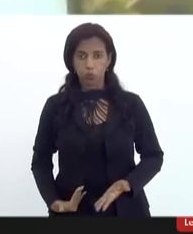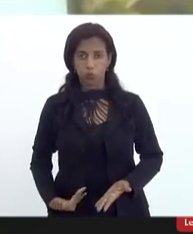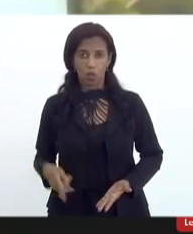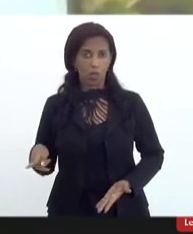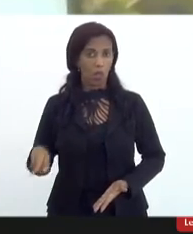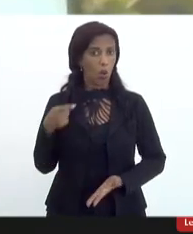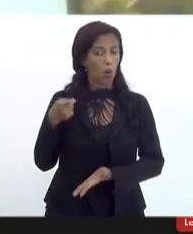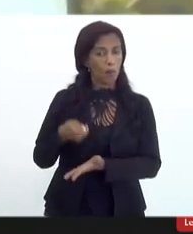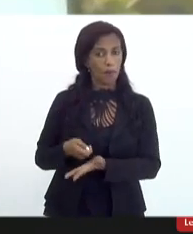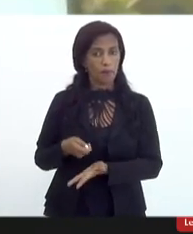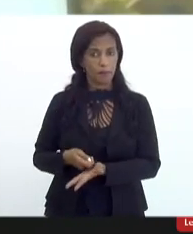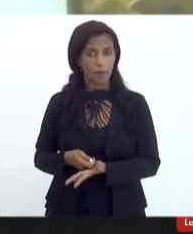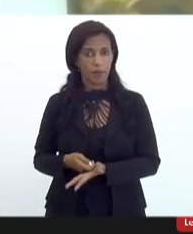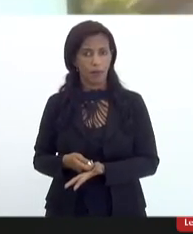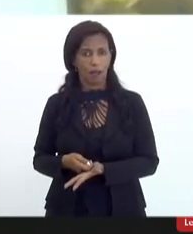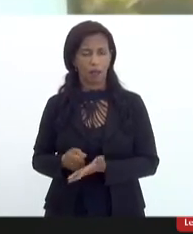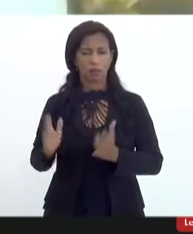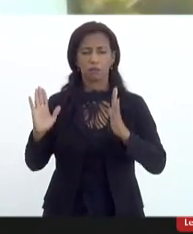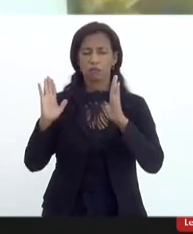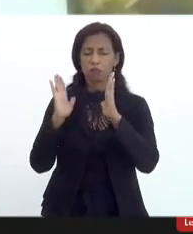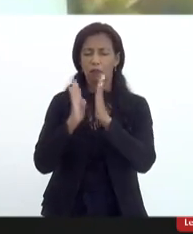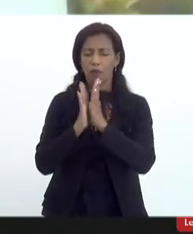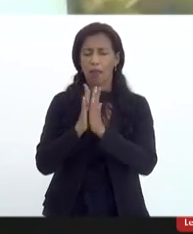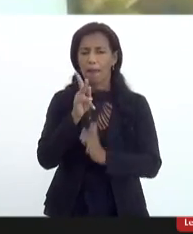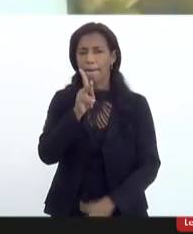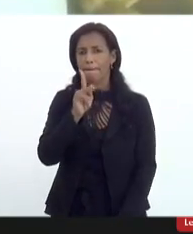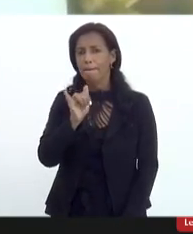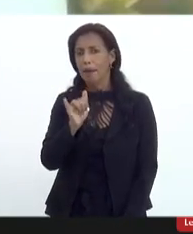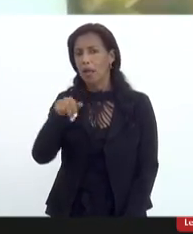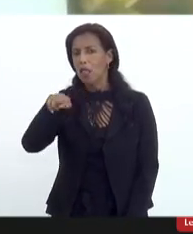é obrigado a rezar o Pai Nosso,